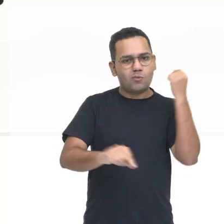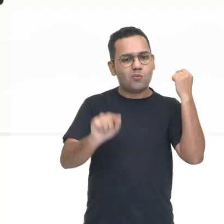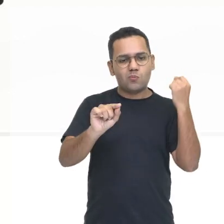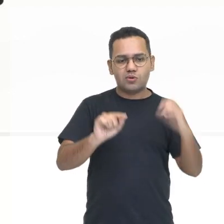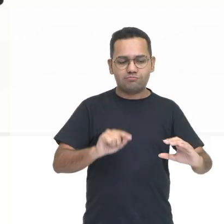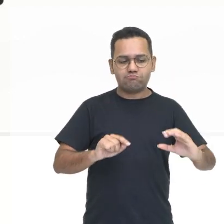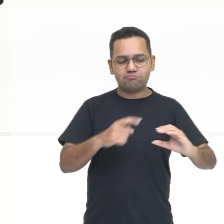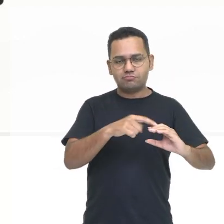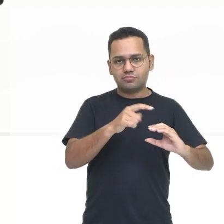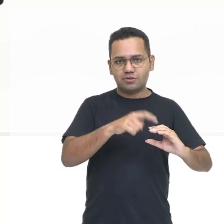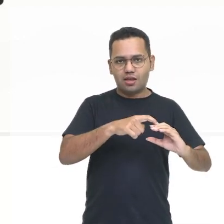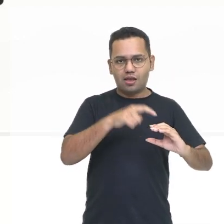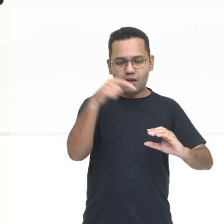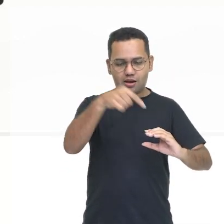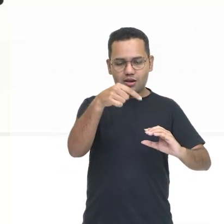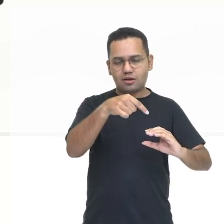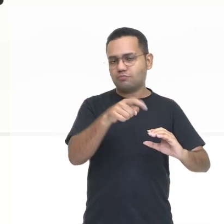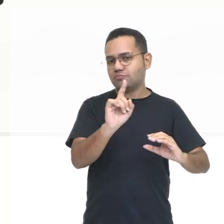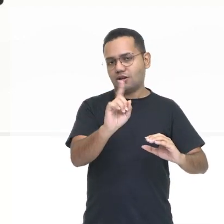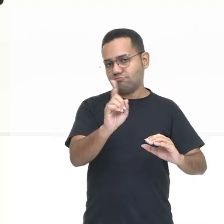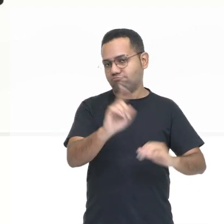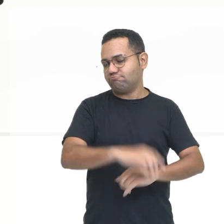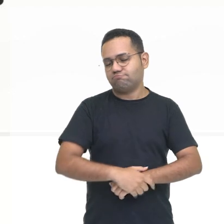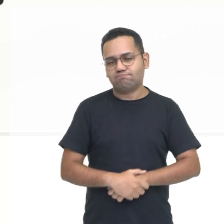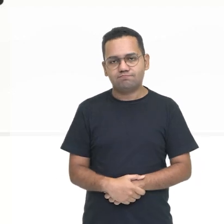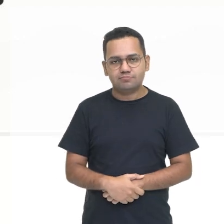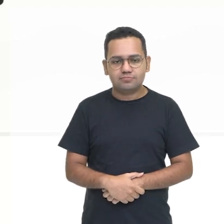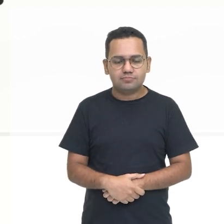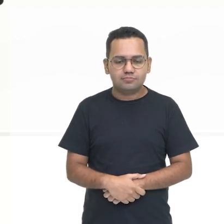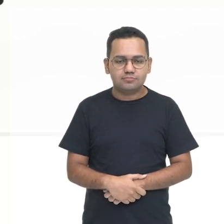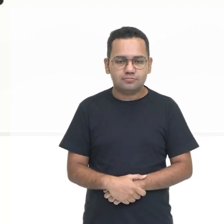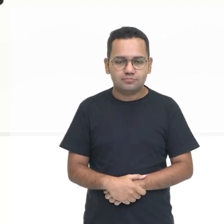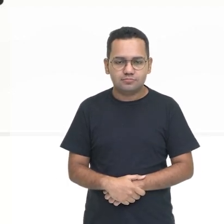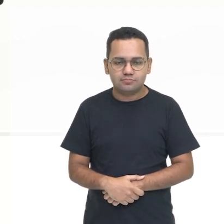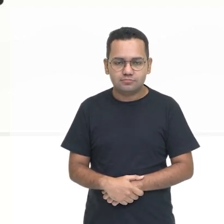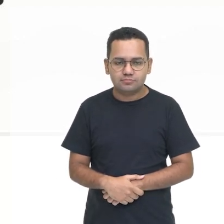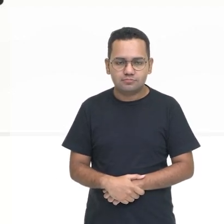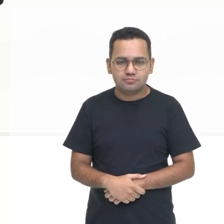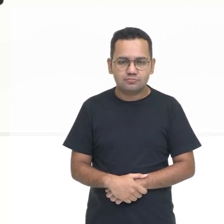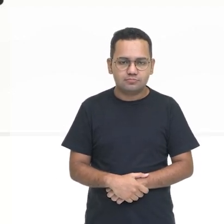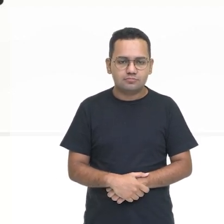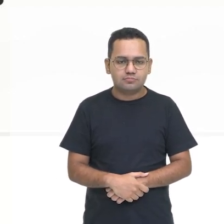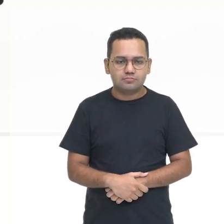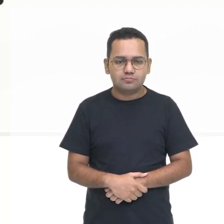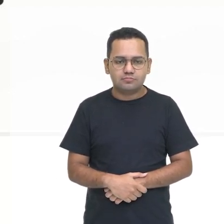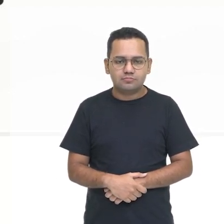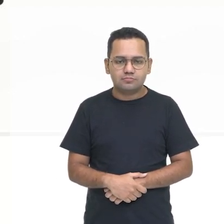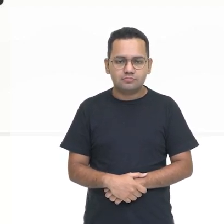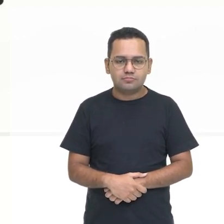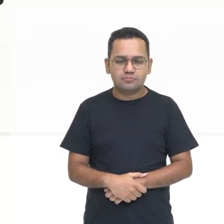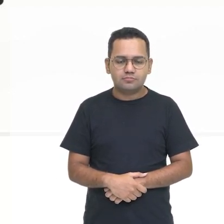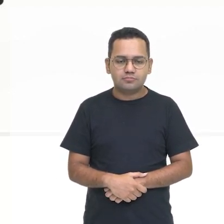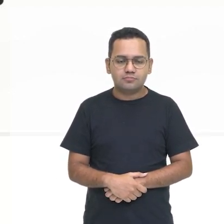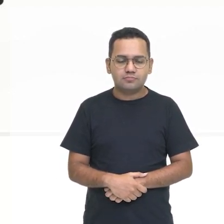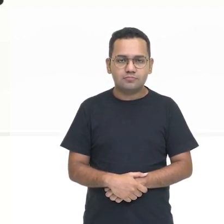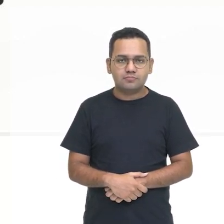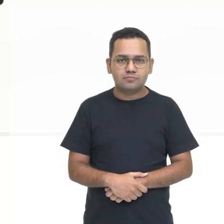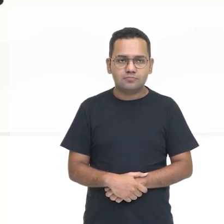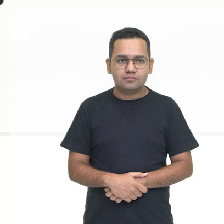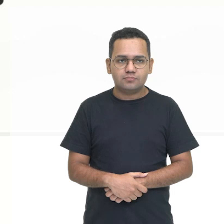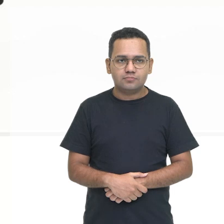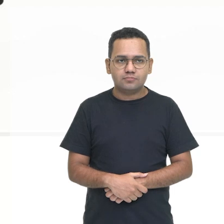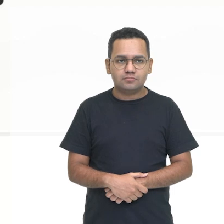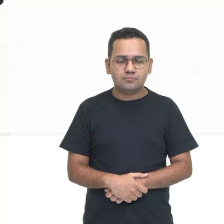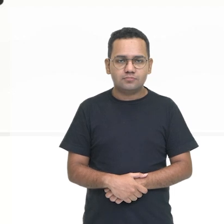né? Então, o zero, ele tem aí um problema, né, associado a ele, né? Porque se eu escolher ele como